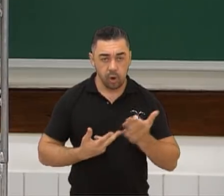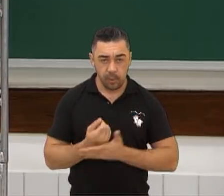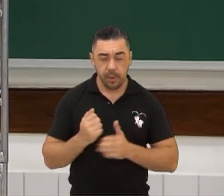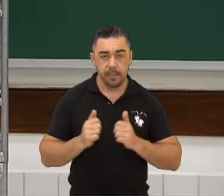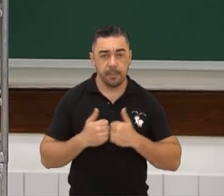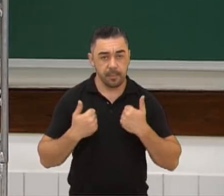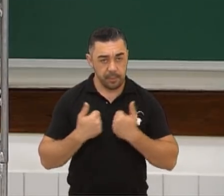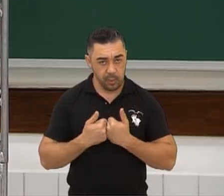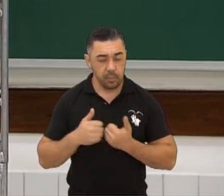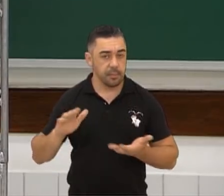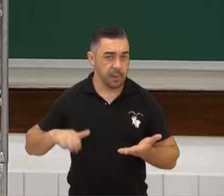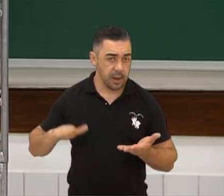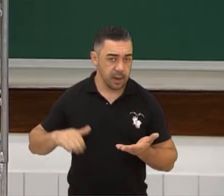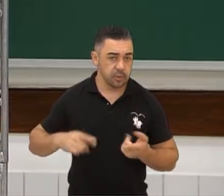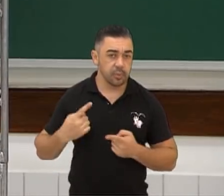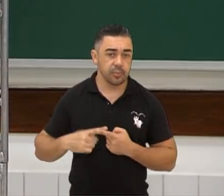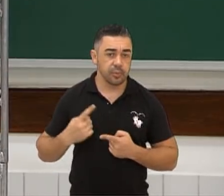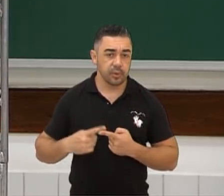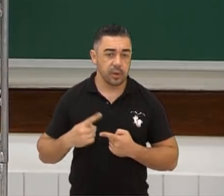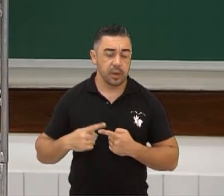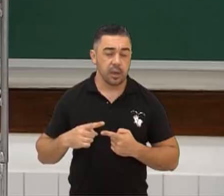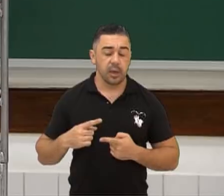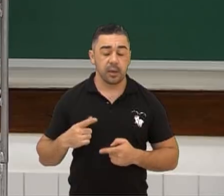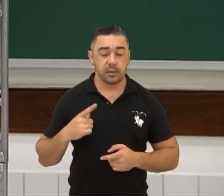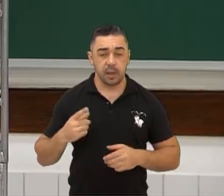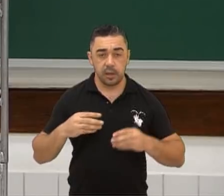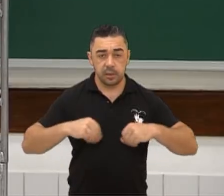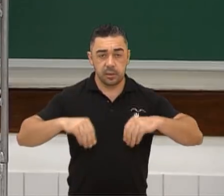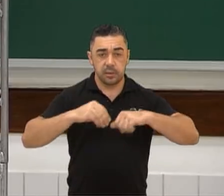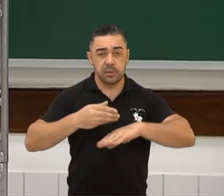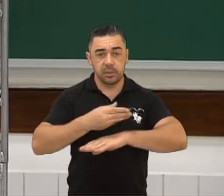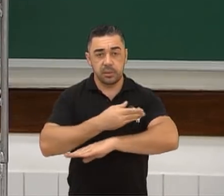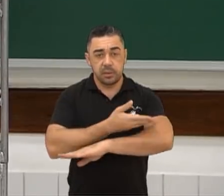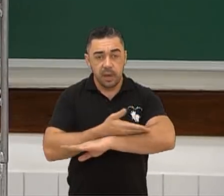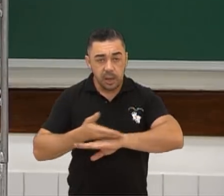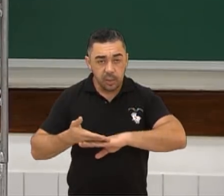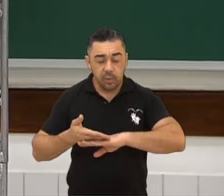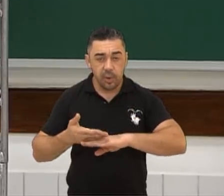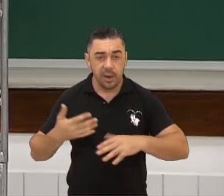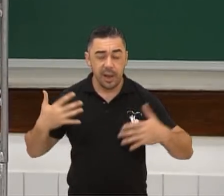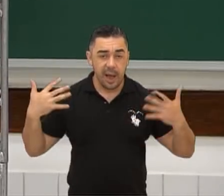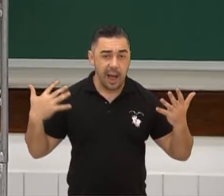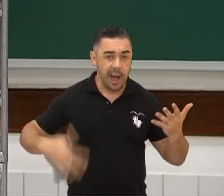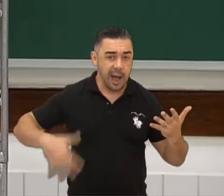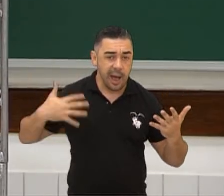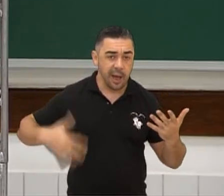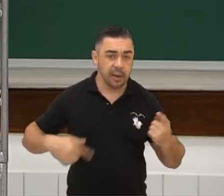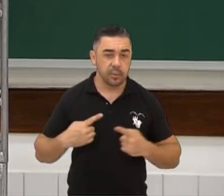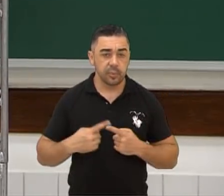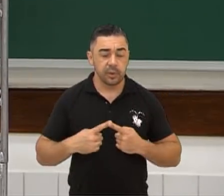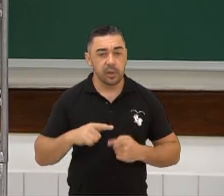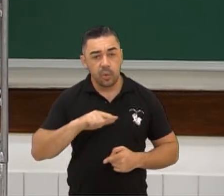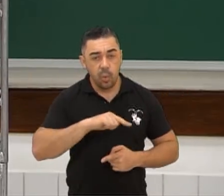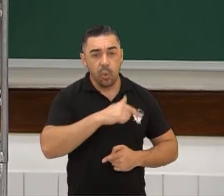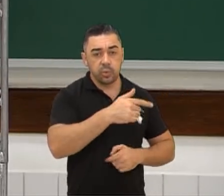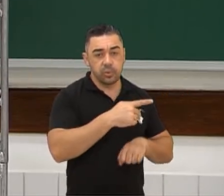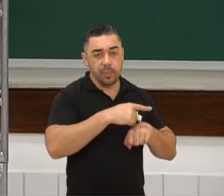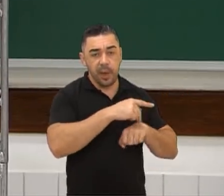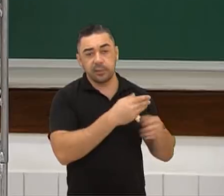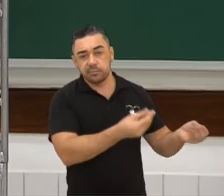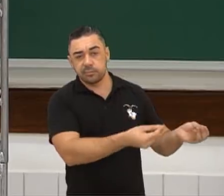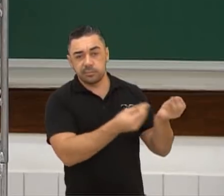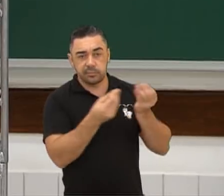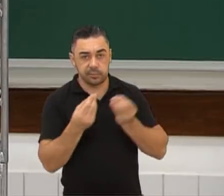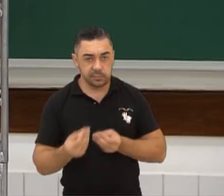preço mais reduzido, porque o preço do trigo estava muito alto, porque esse trigo era importado. Então, olha a dificuldade